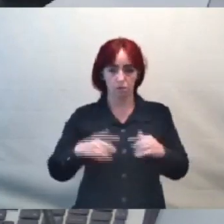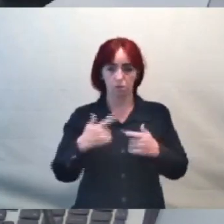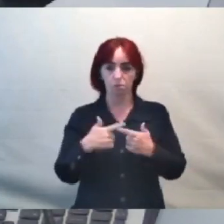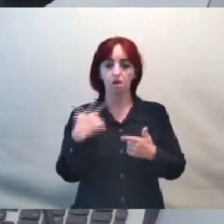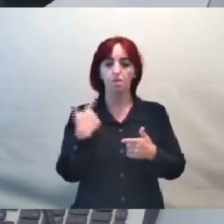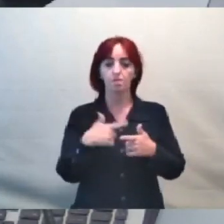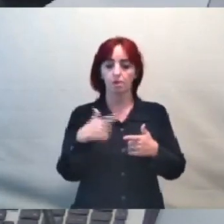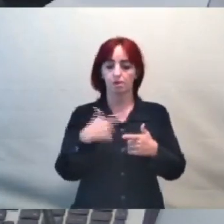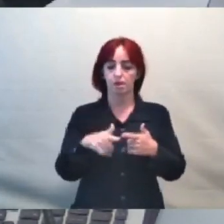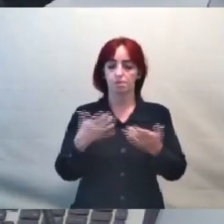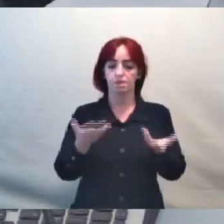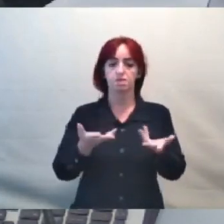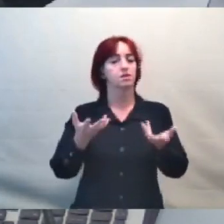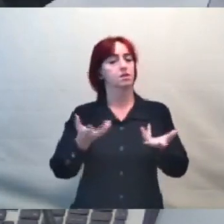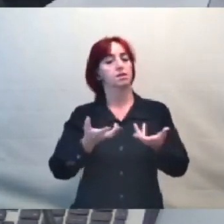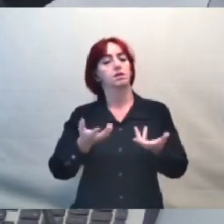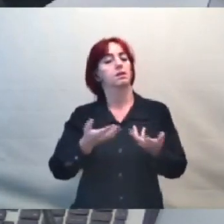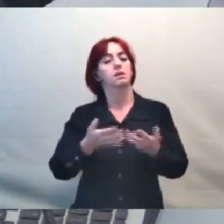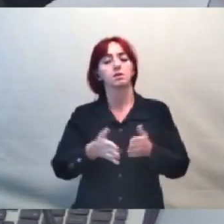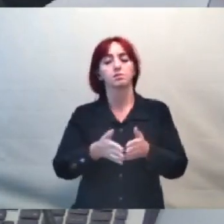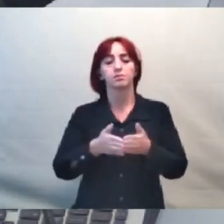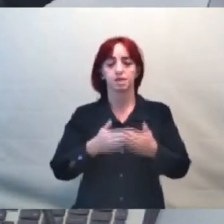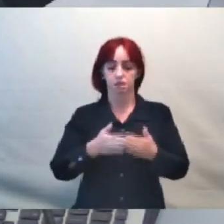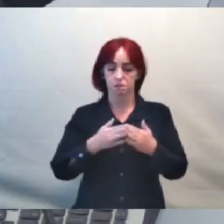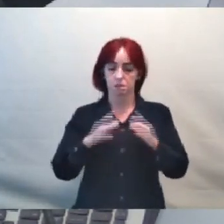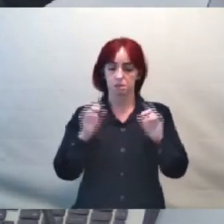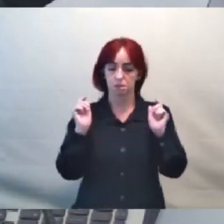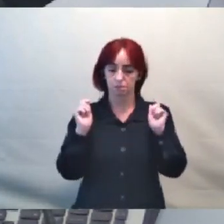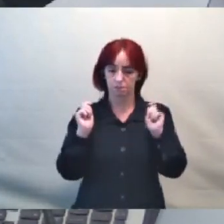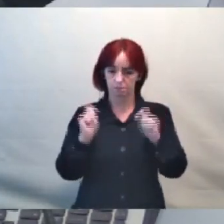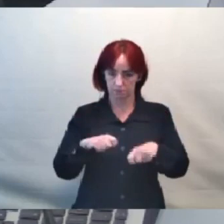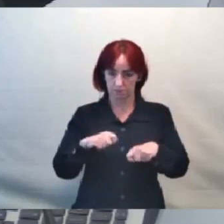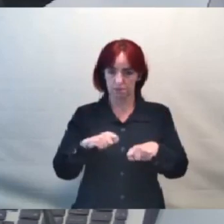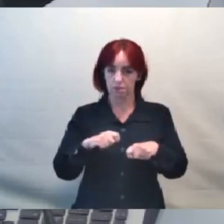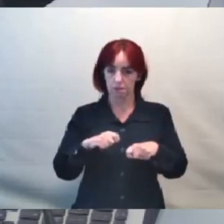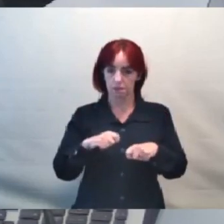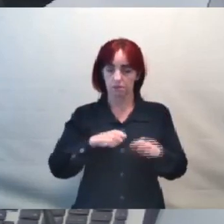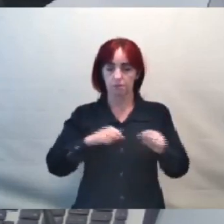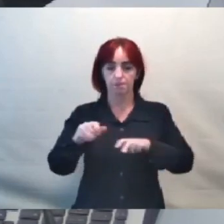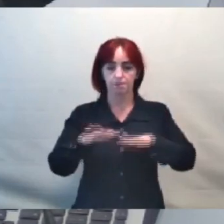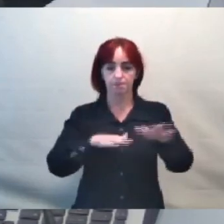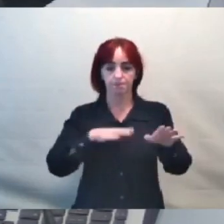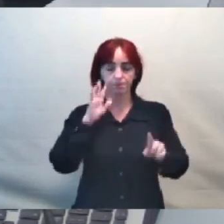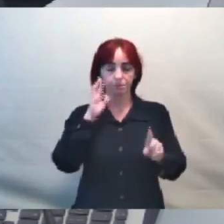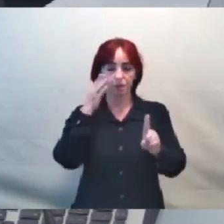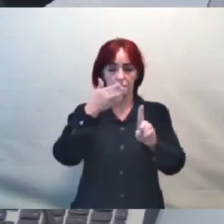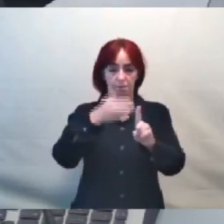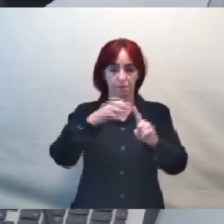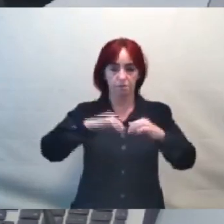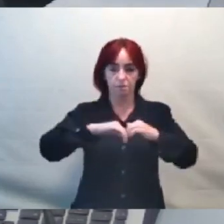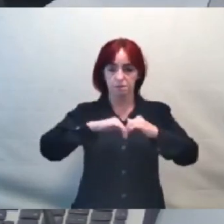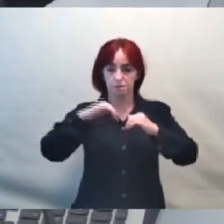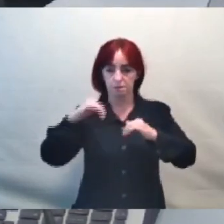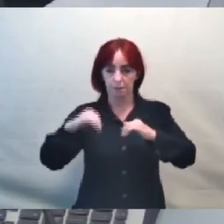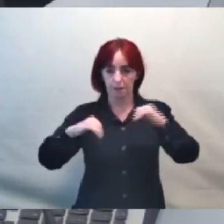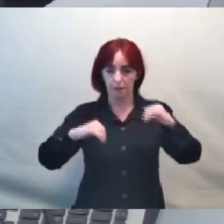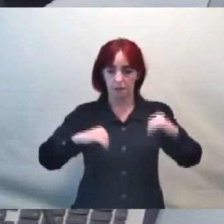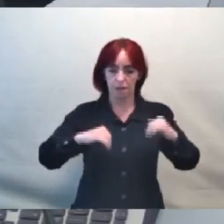possível, essas ações viessem, essas metas fossem separadas, talvez em algum documento seja, né,